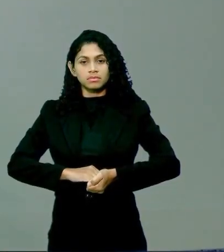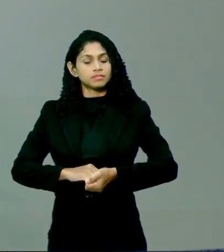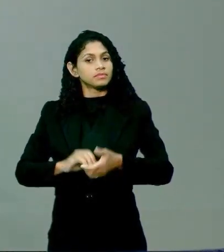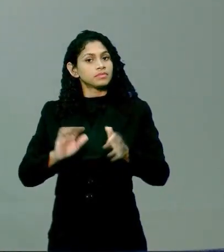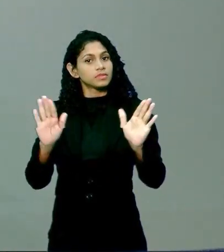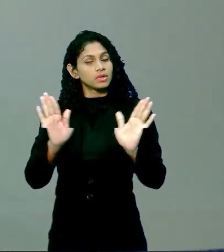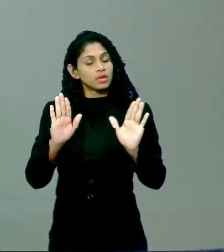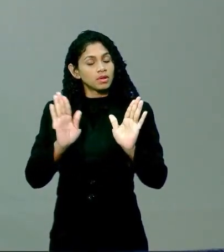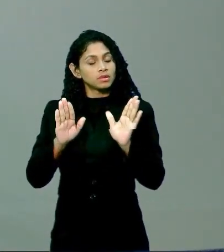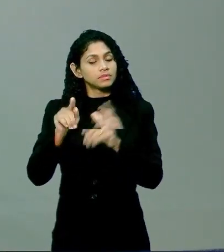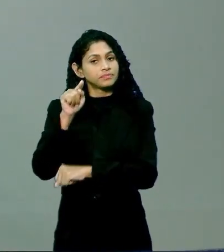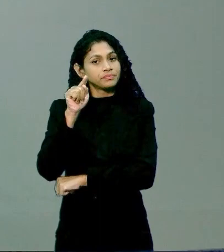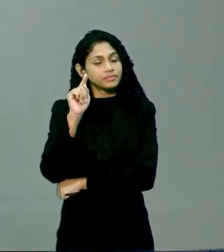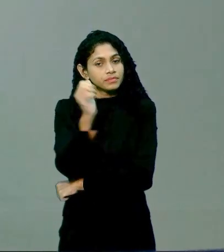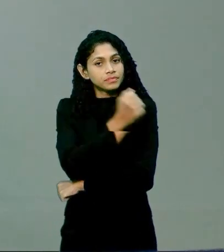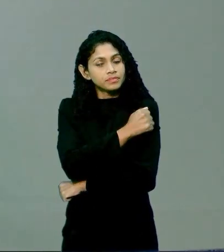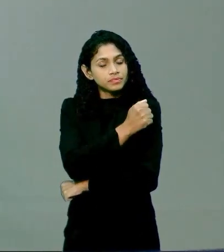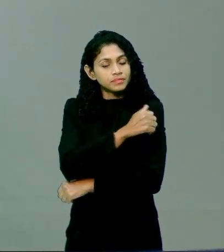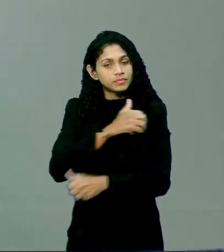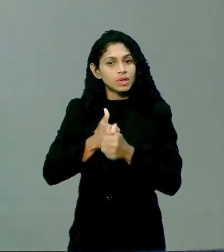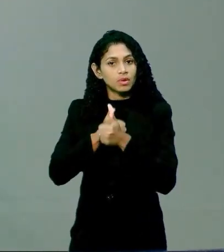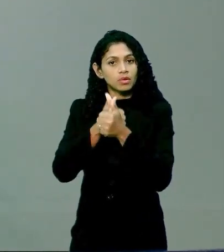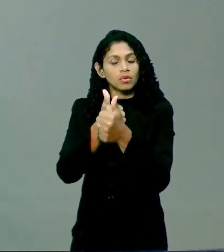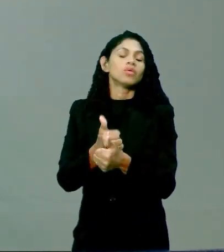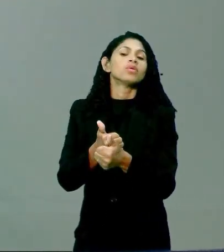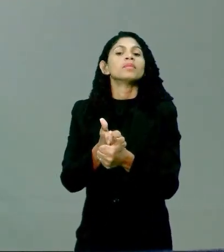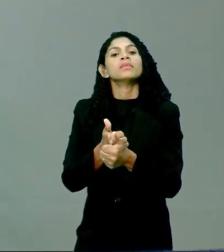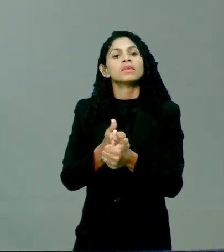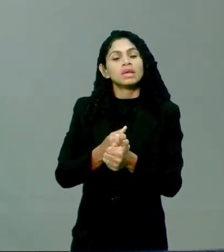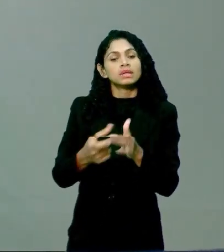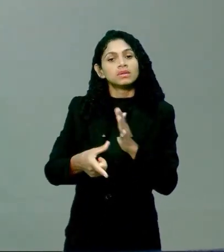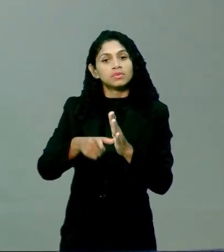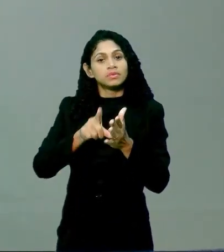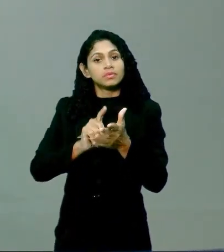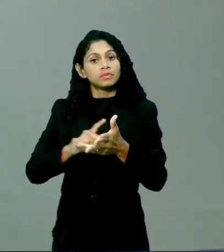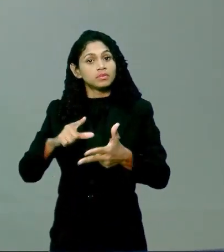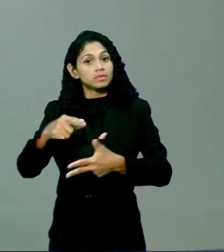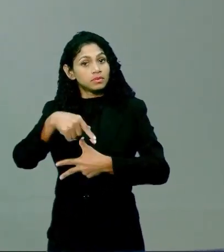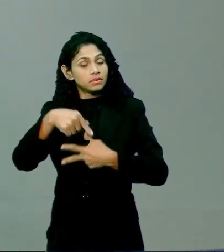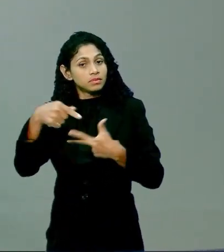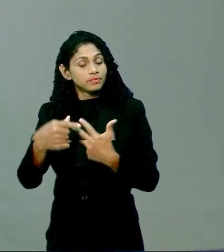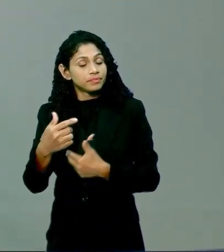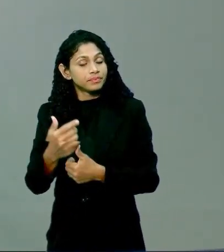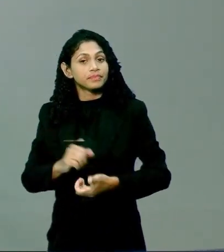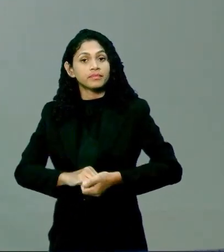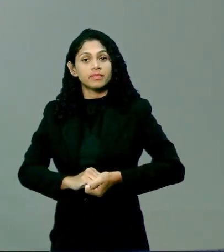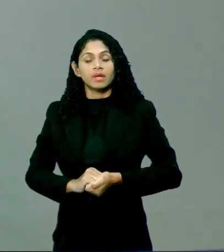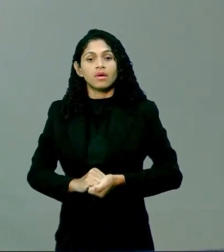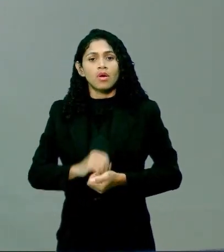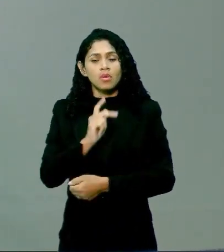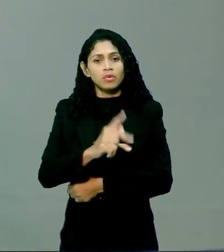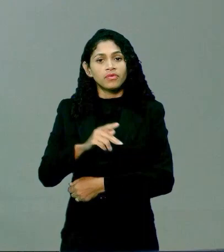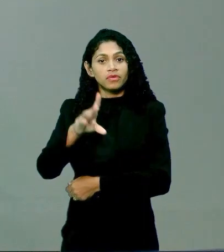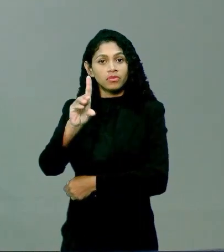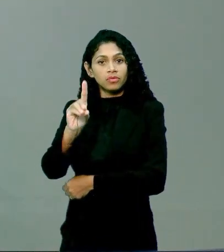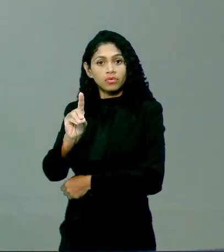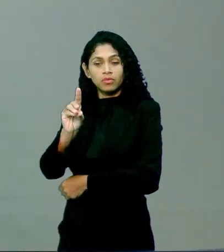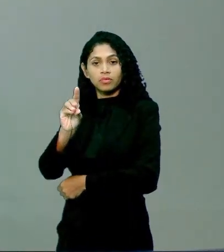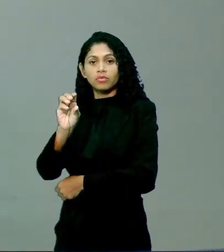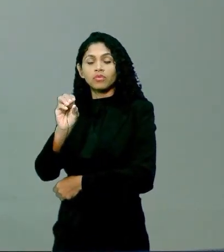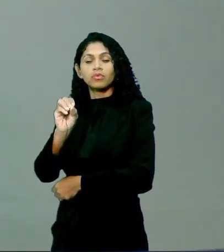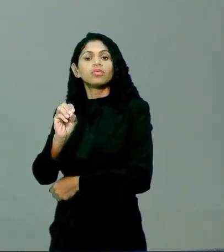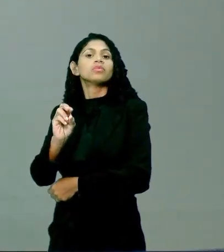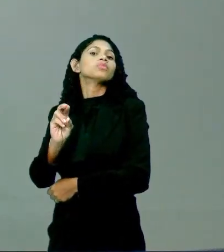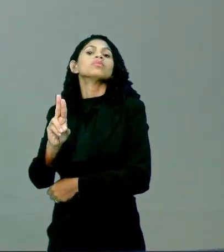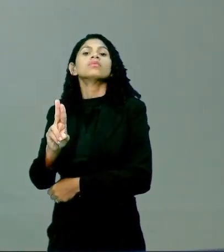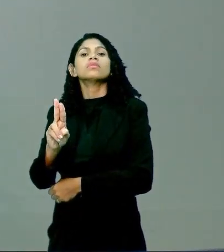Olá, você aluno que nos acompanha aqui no nosso Pré-ENEM Legal. Sou o professor Douglas, professor de Física, e vamos hoje dar